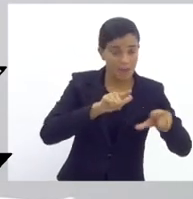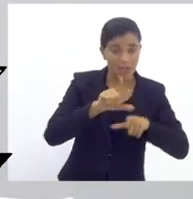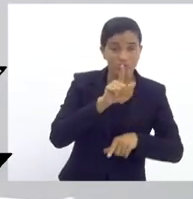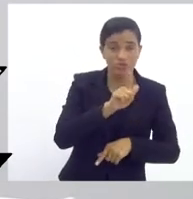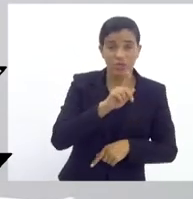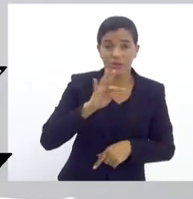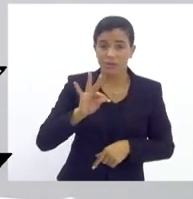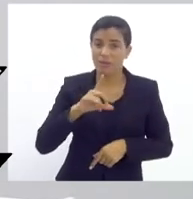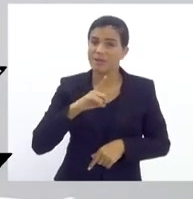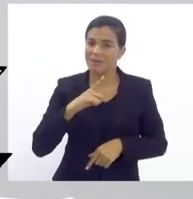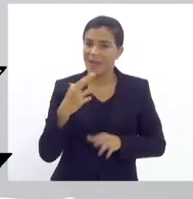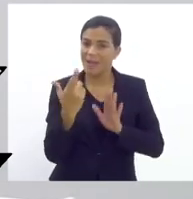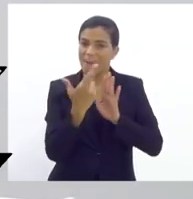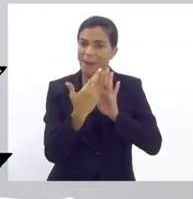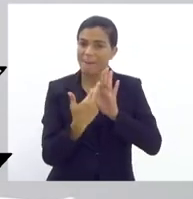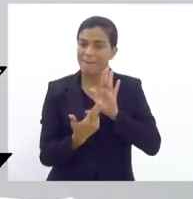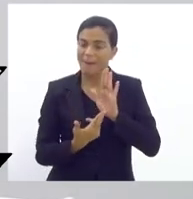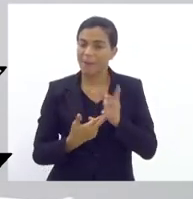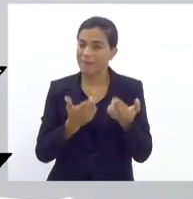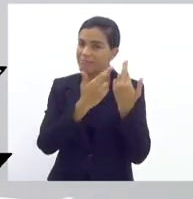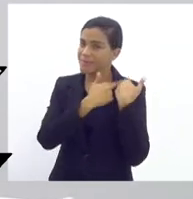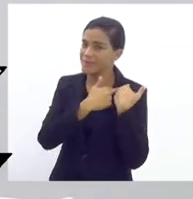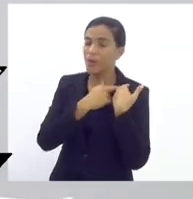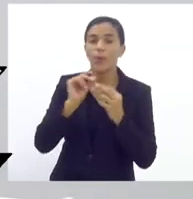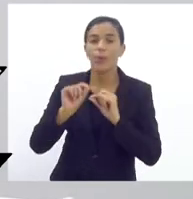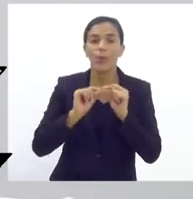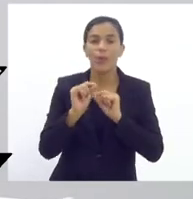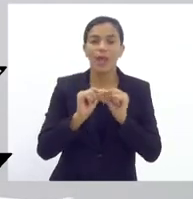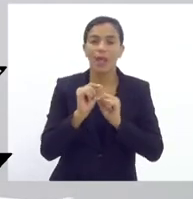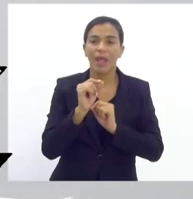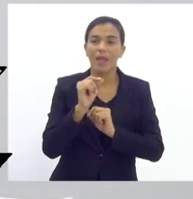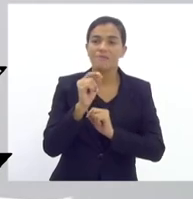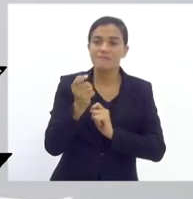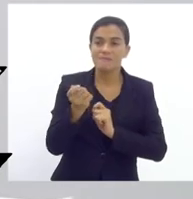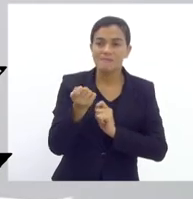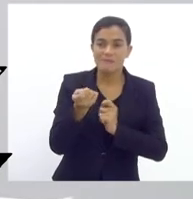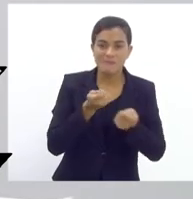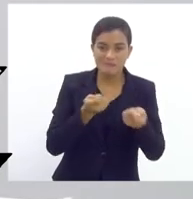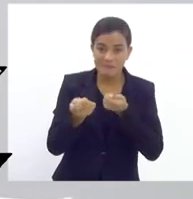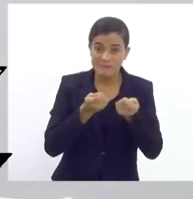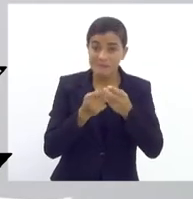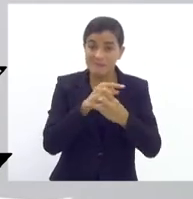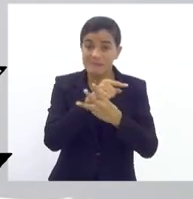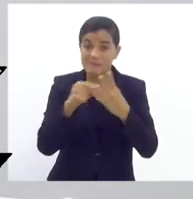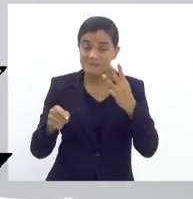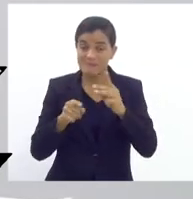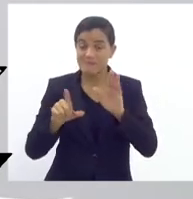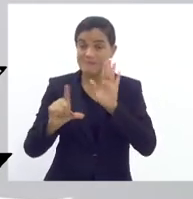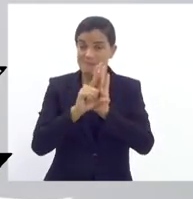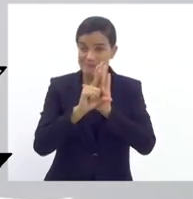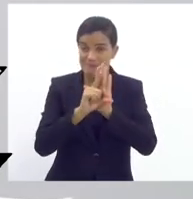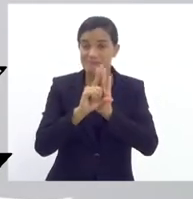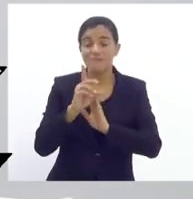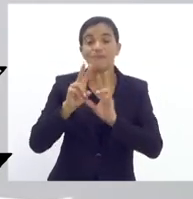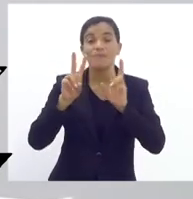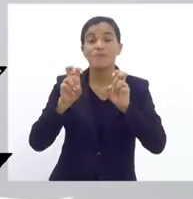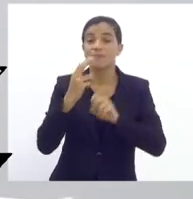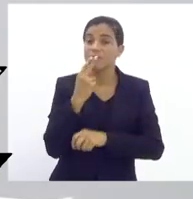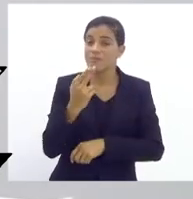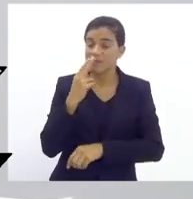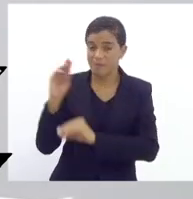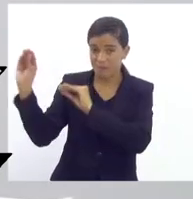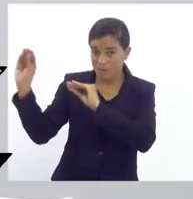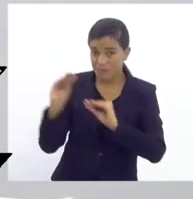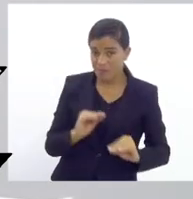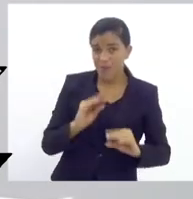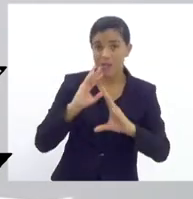tem algumas tarefas primeira tarefa regulamentação das três leis que já há sobre imigração e refúgio